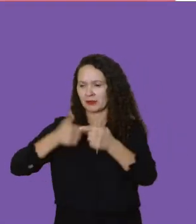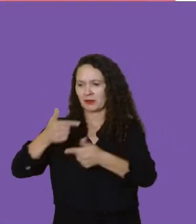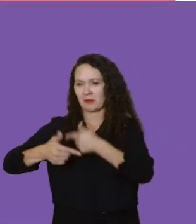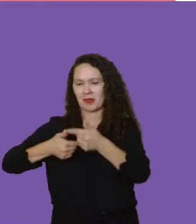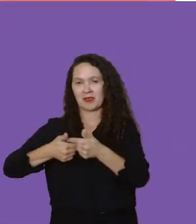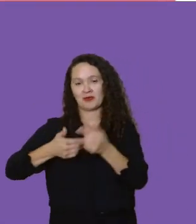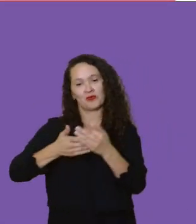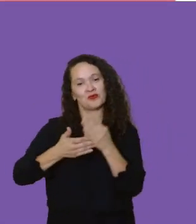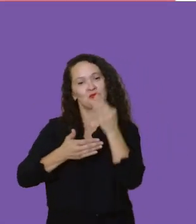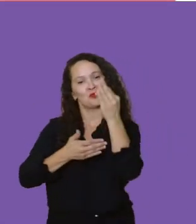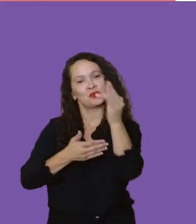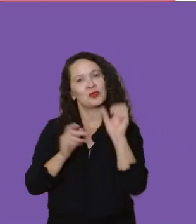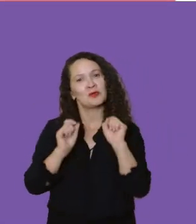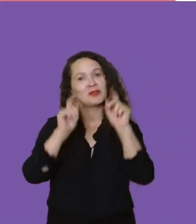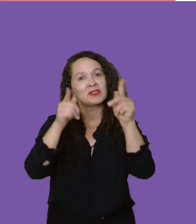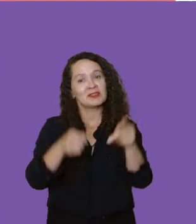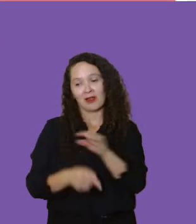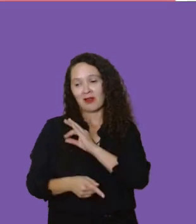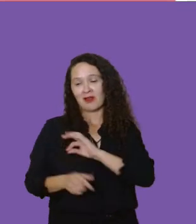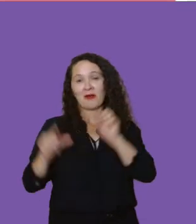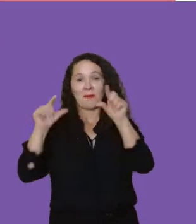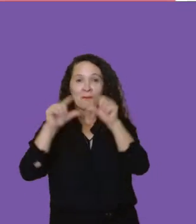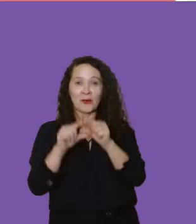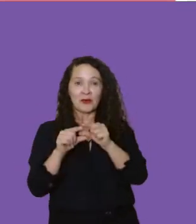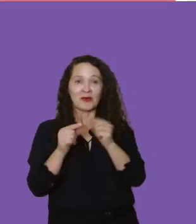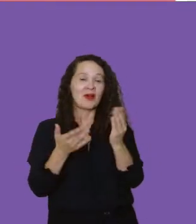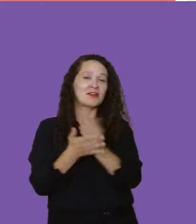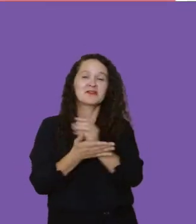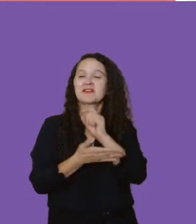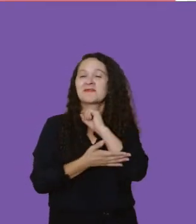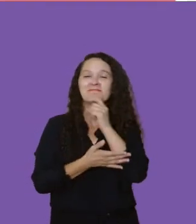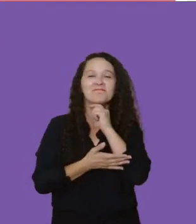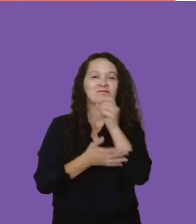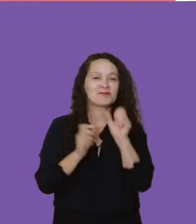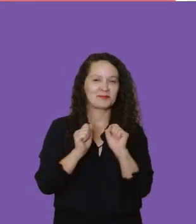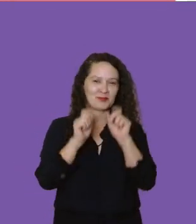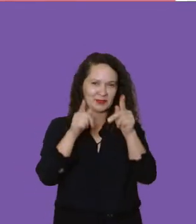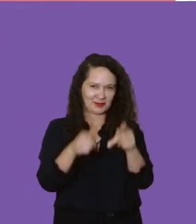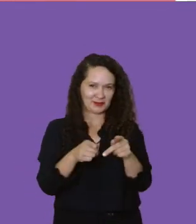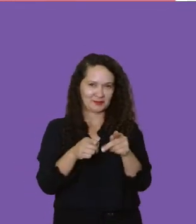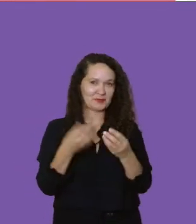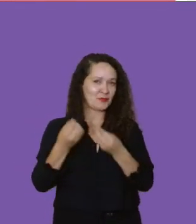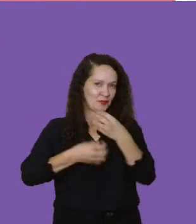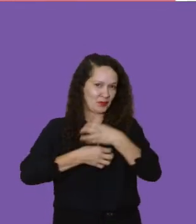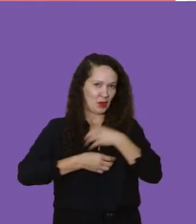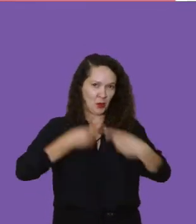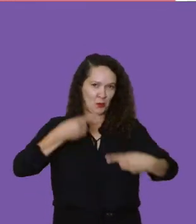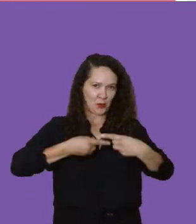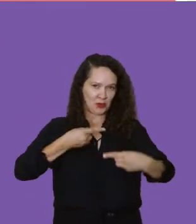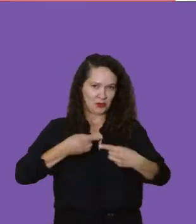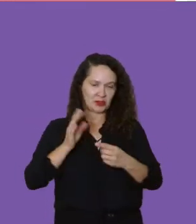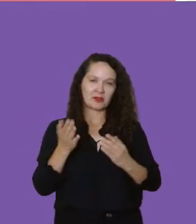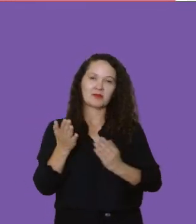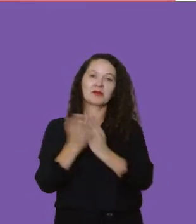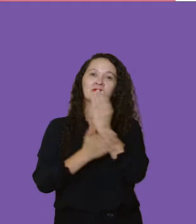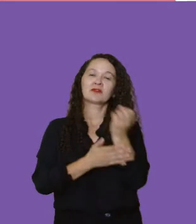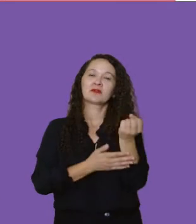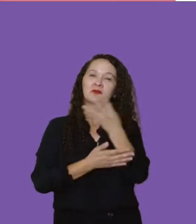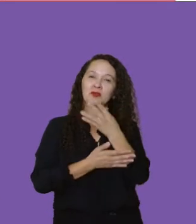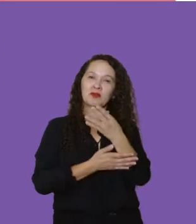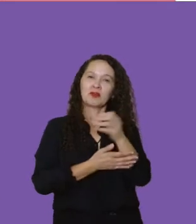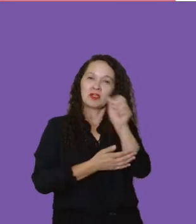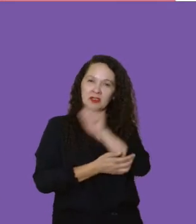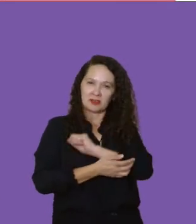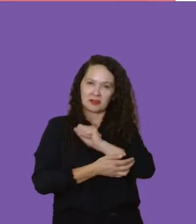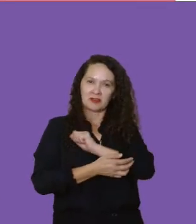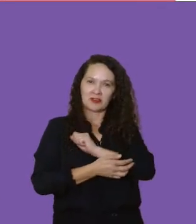se aposentar e muitas vezes elas sequer conseguem se aposentar, Desse modo, políticas como essa que foi aprovada recentemente na